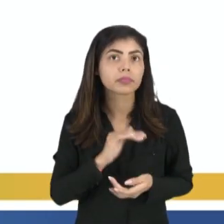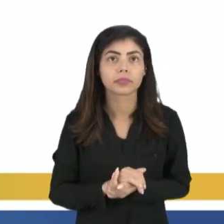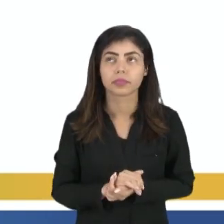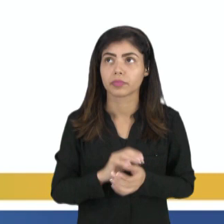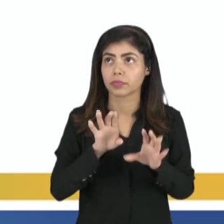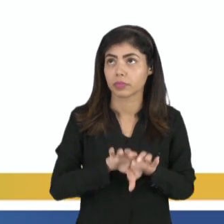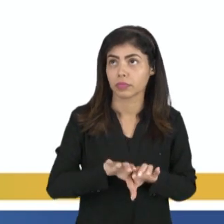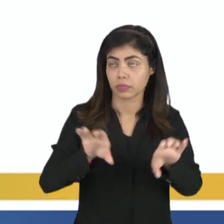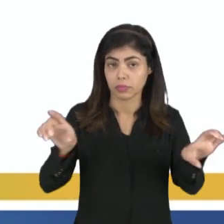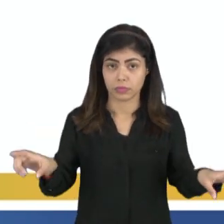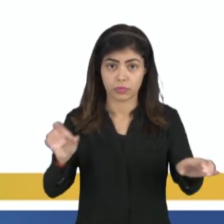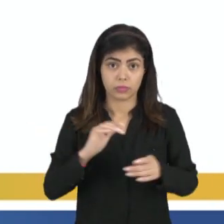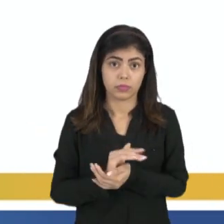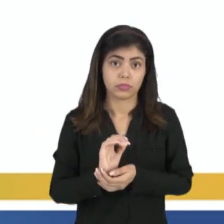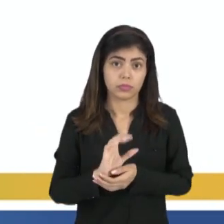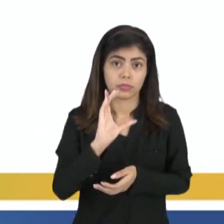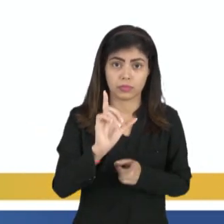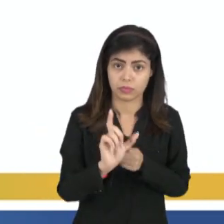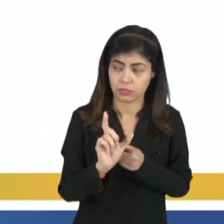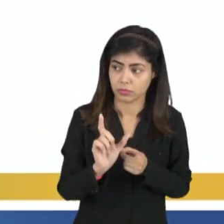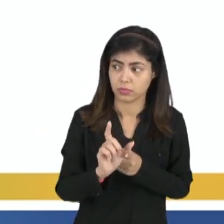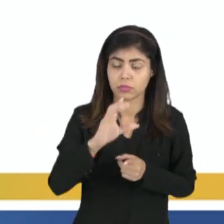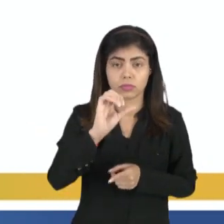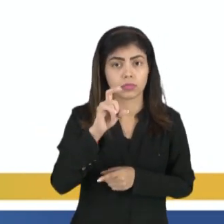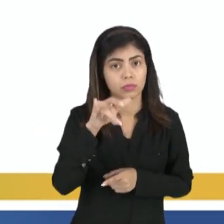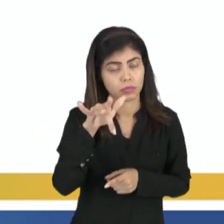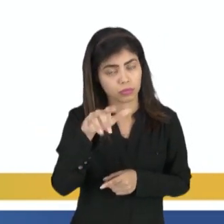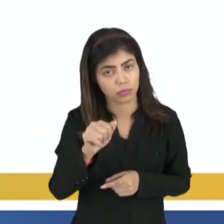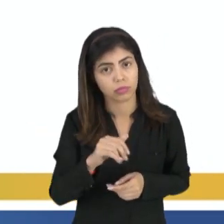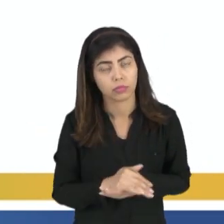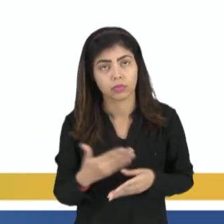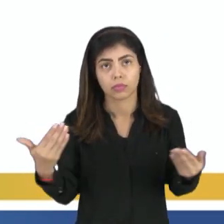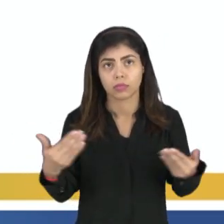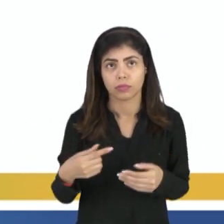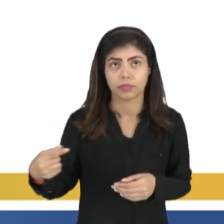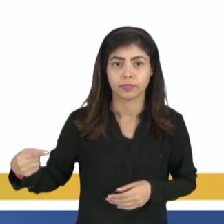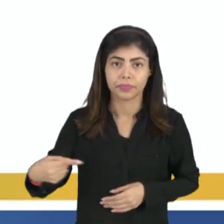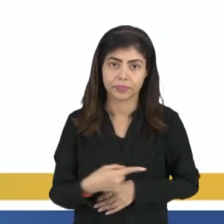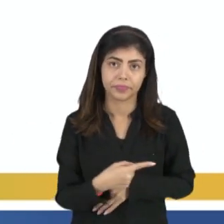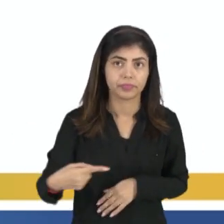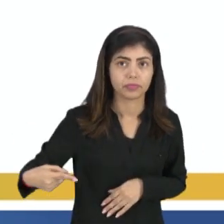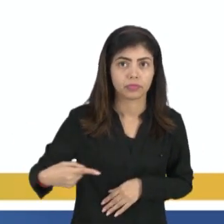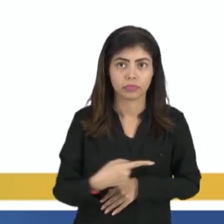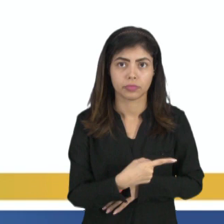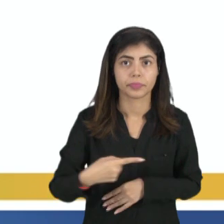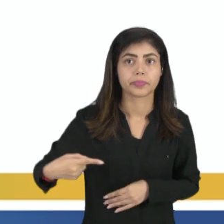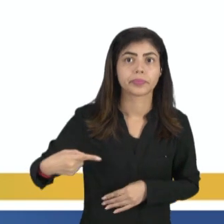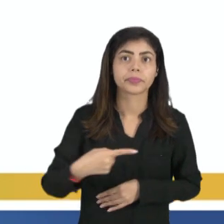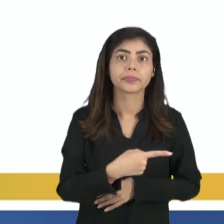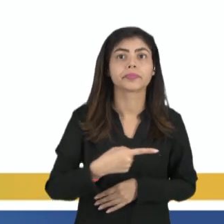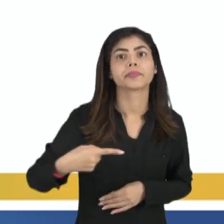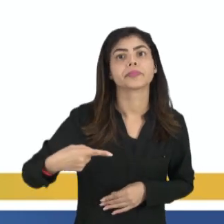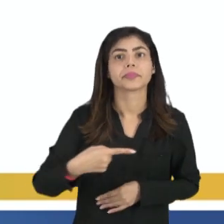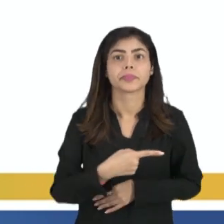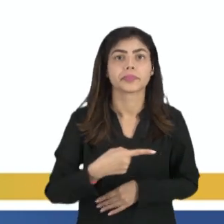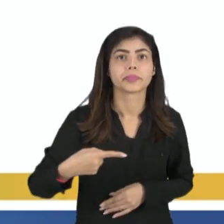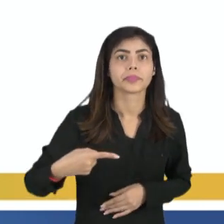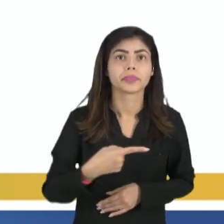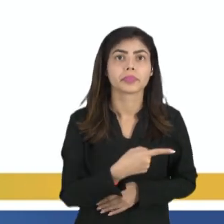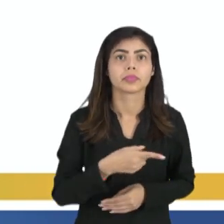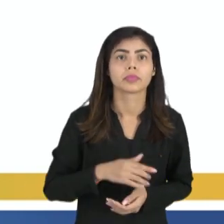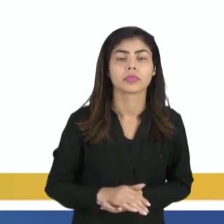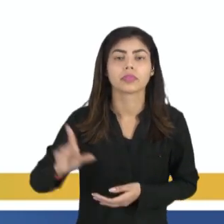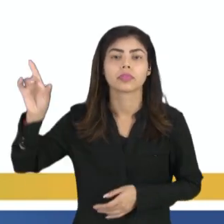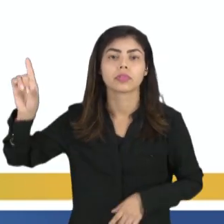separamos a palavra em sílabas e agora nós vamos colocar as setas da direita para esquerda Observe